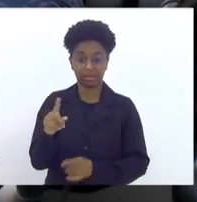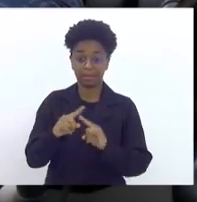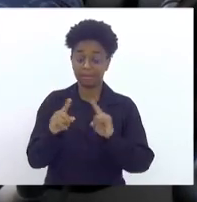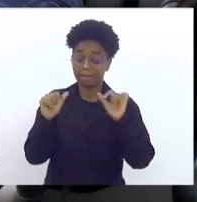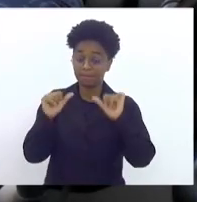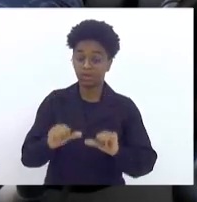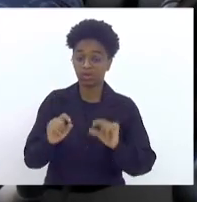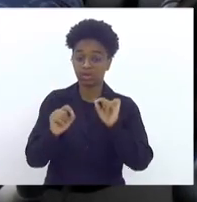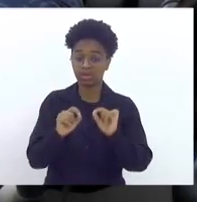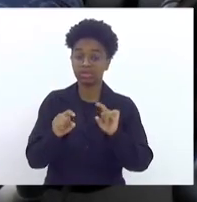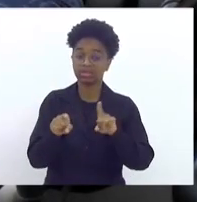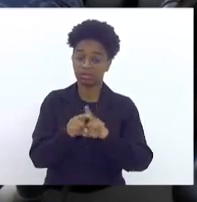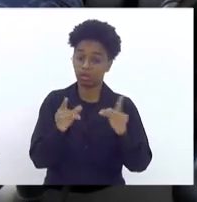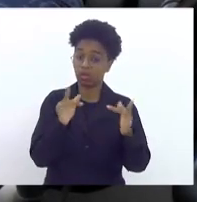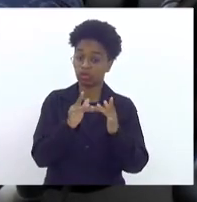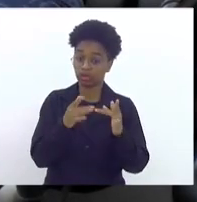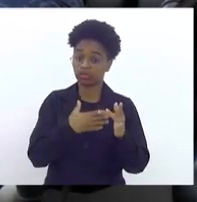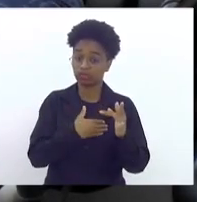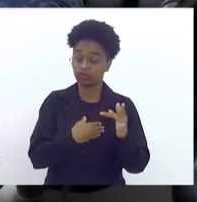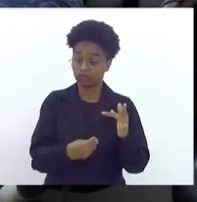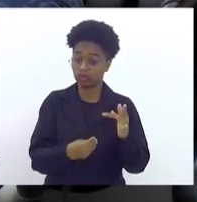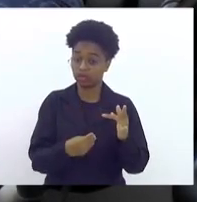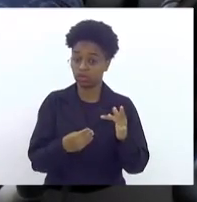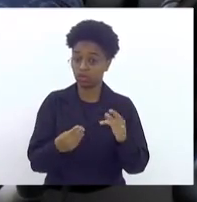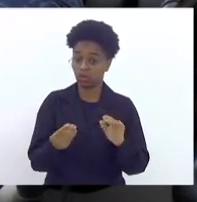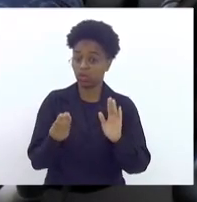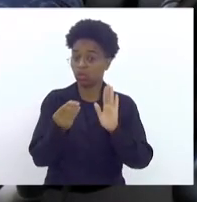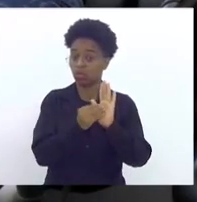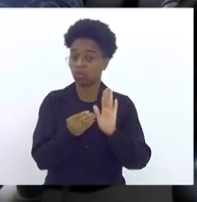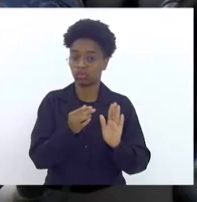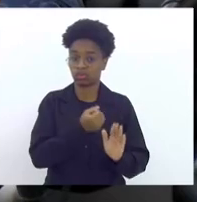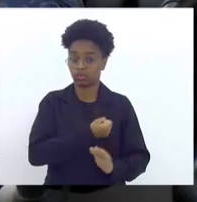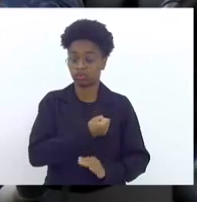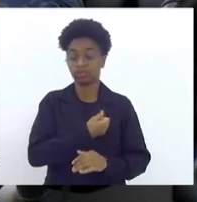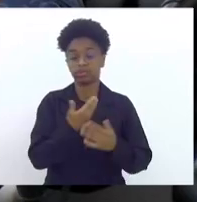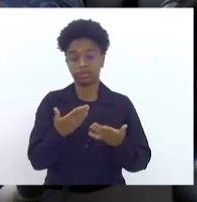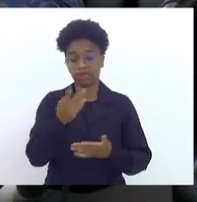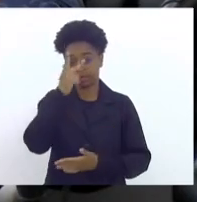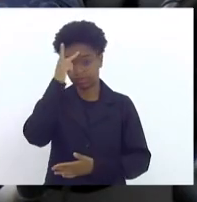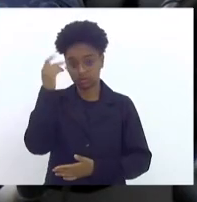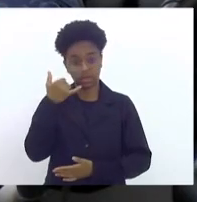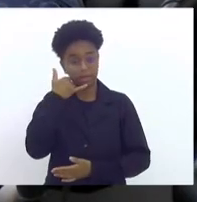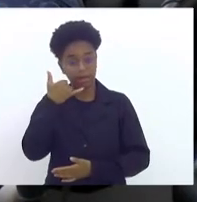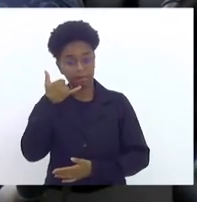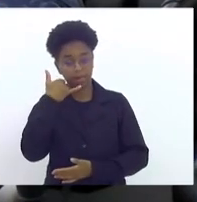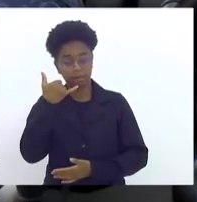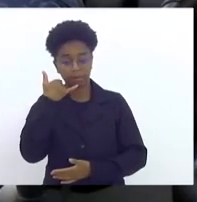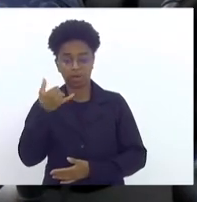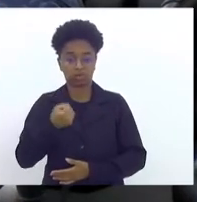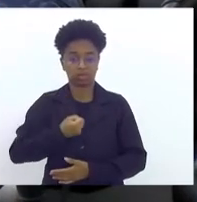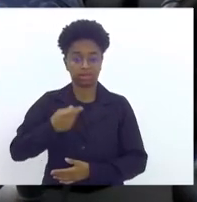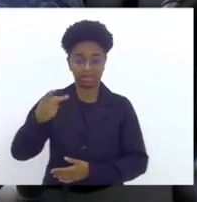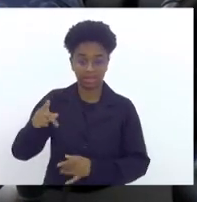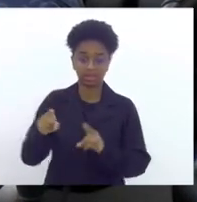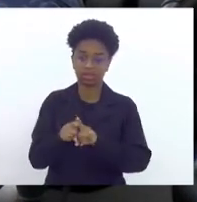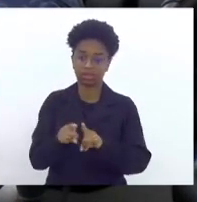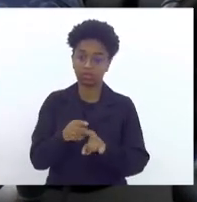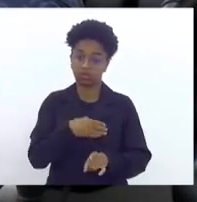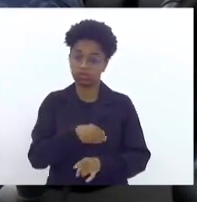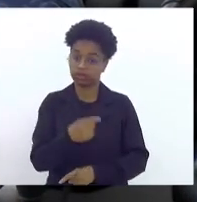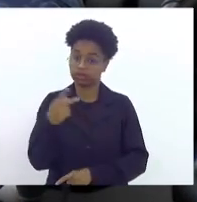dos filhos dos filhos também então muitas pessoas começaram a ligar por celular dela E dos filhos